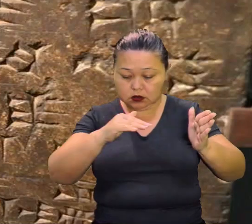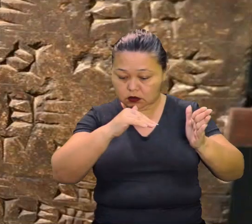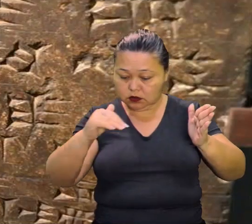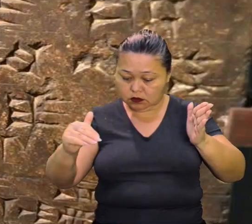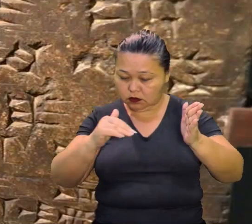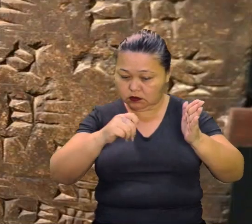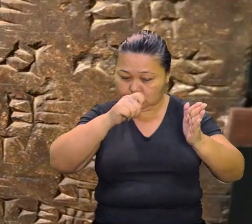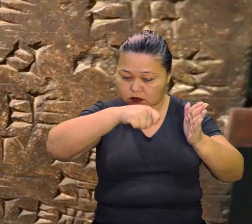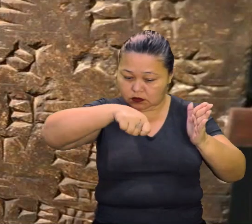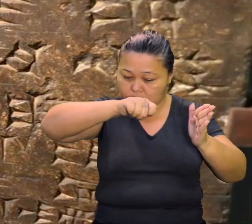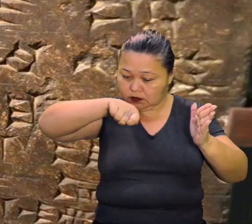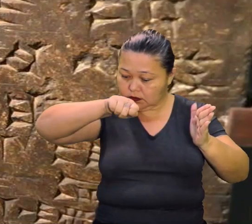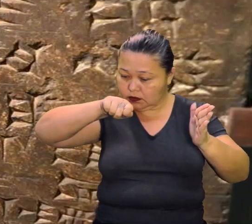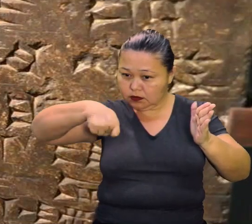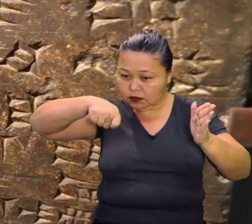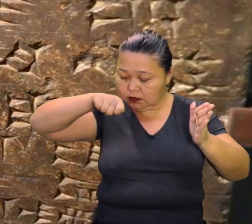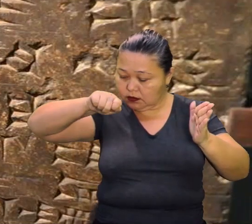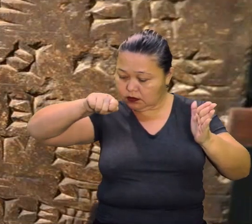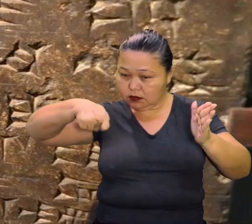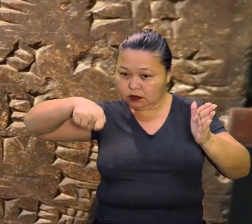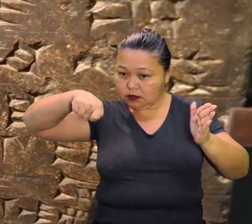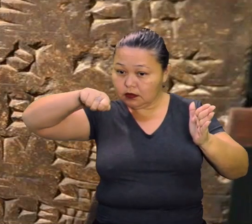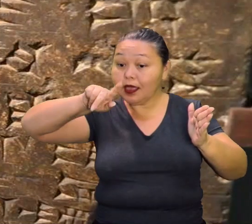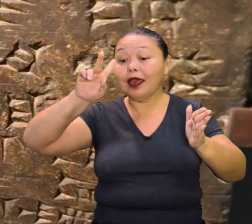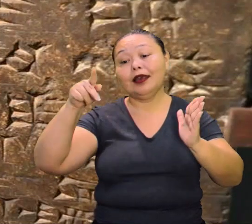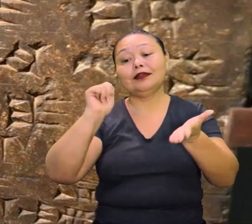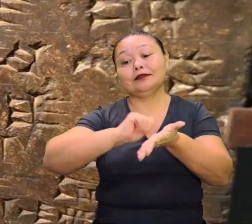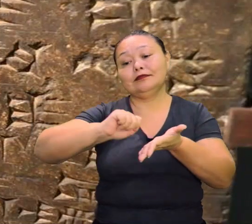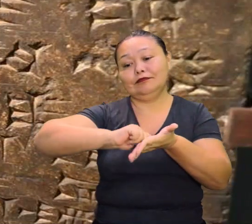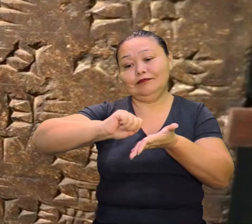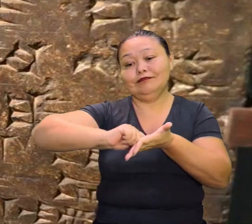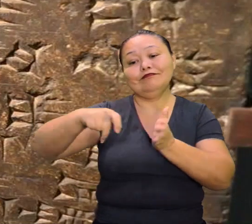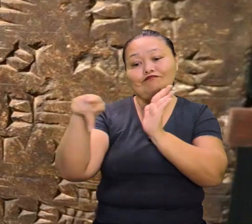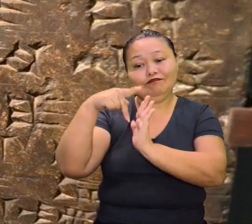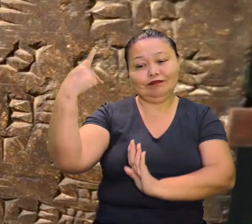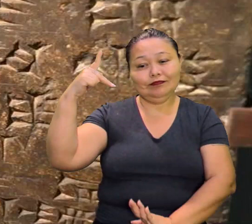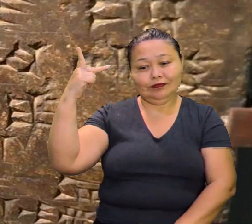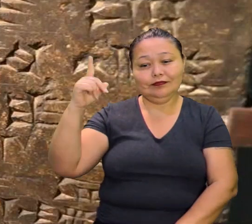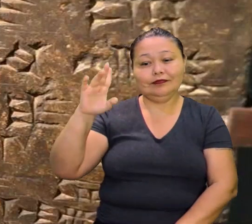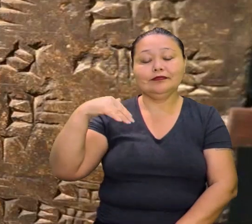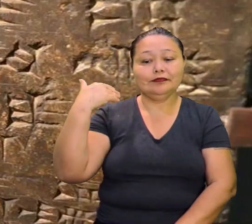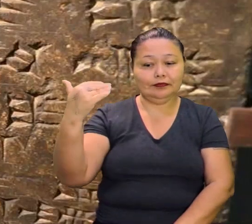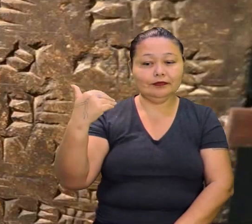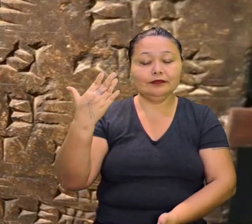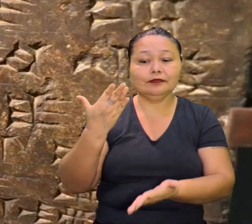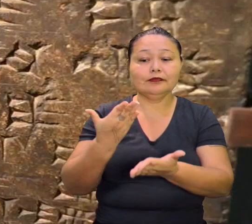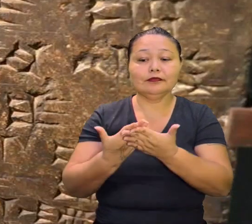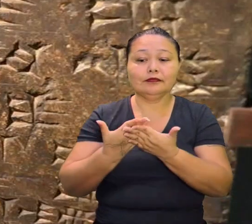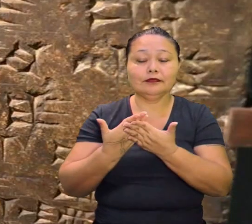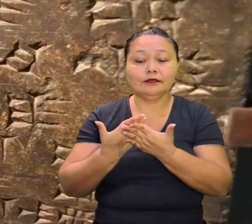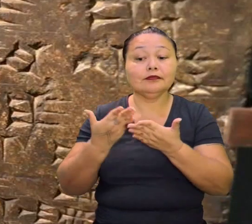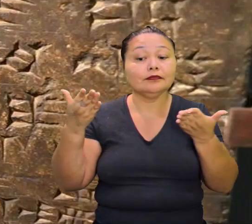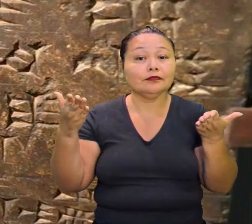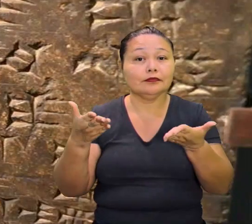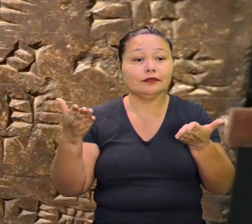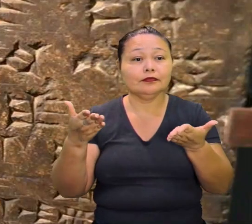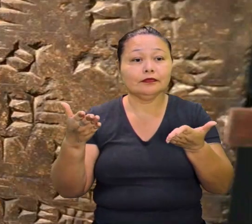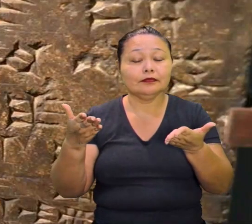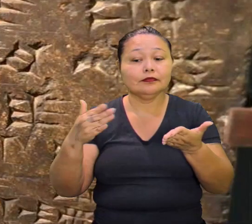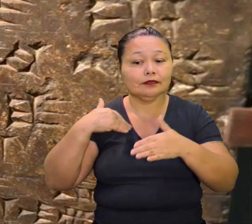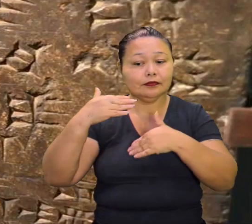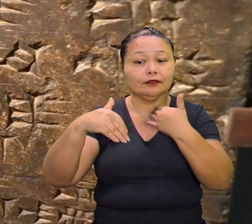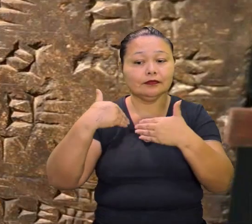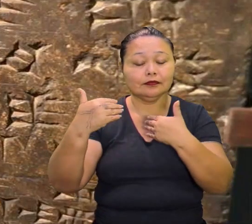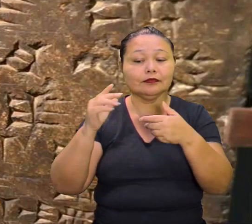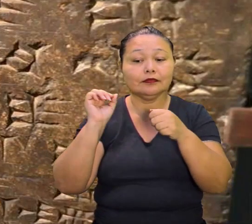e você ia esculpir. Era a escrita deles. Vocês verão, na aula de hoje, lá na